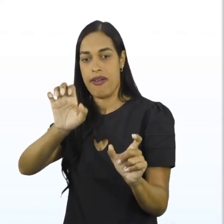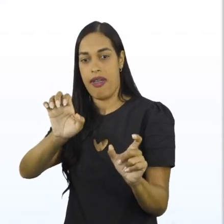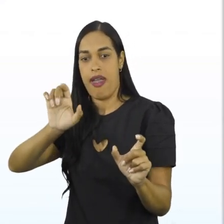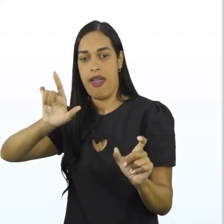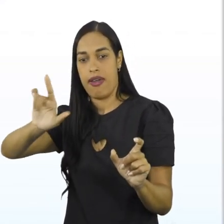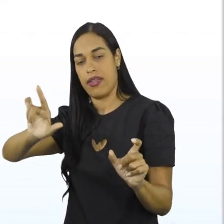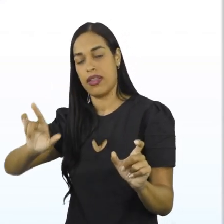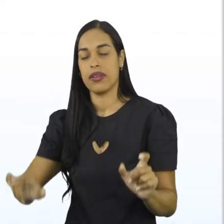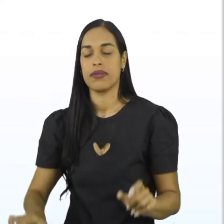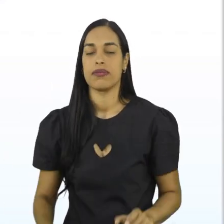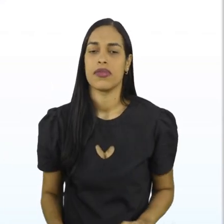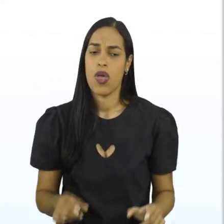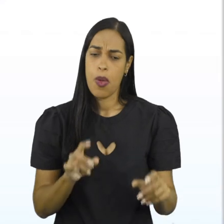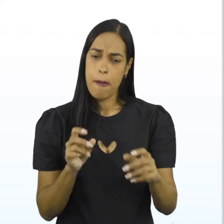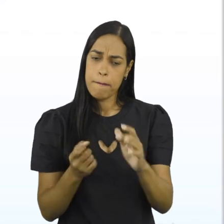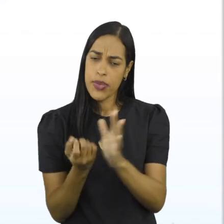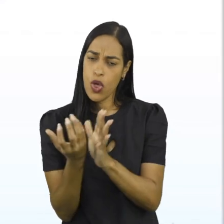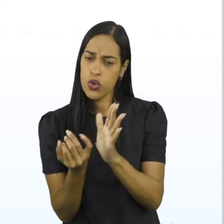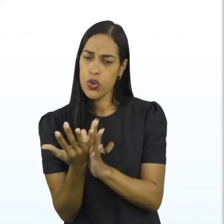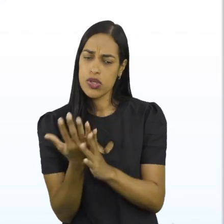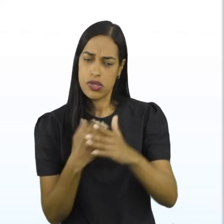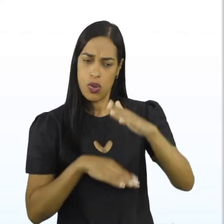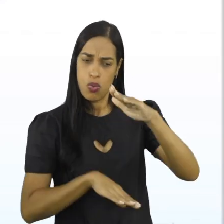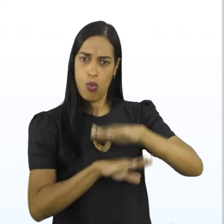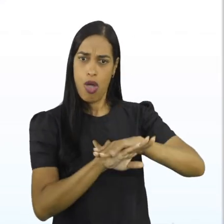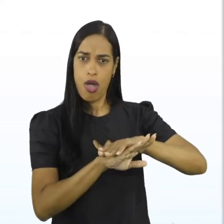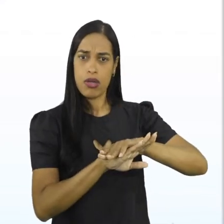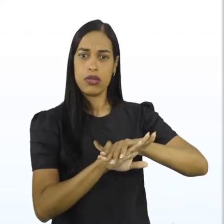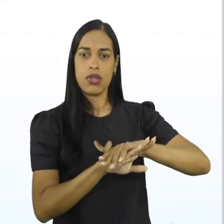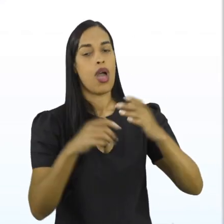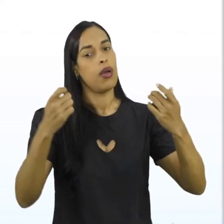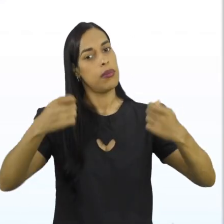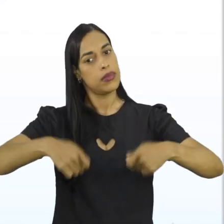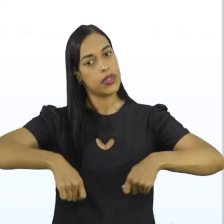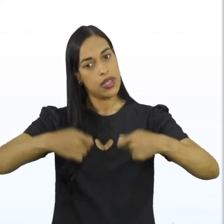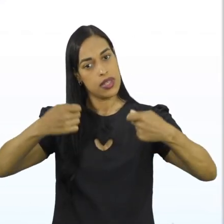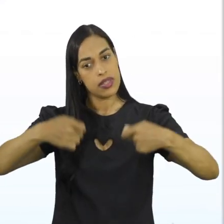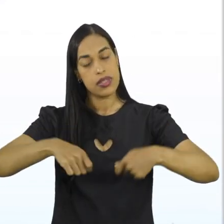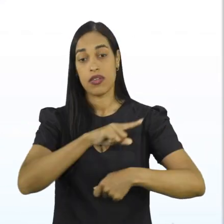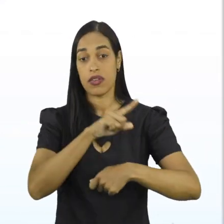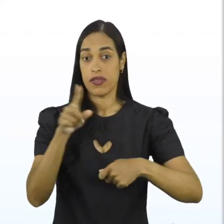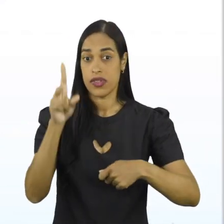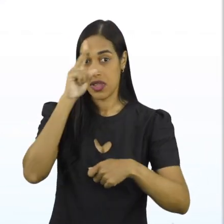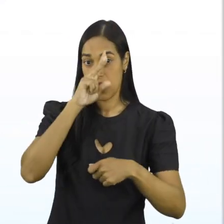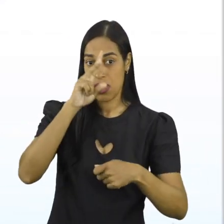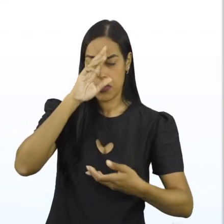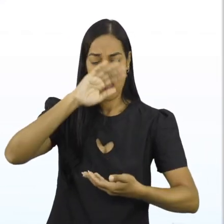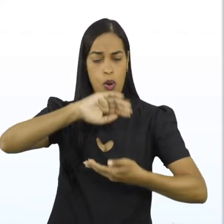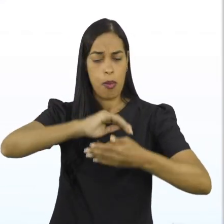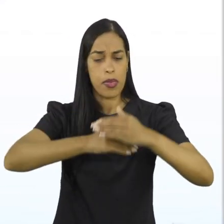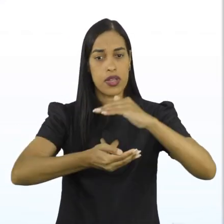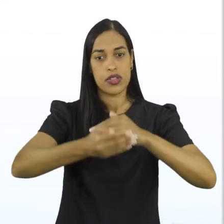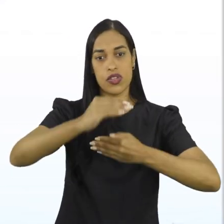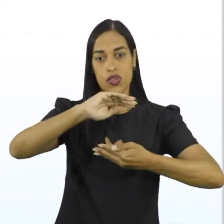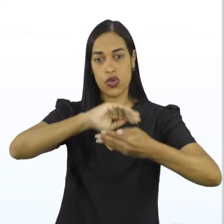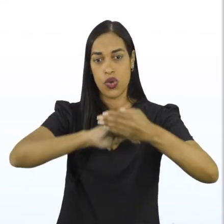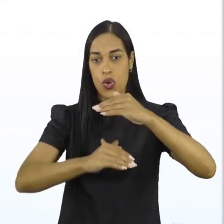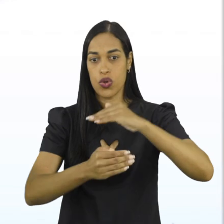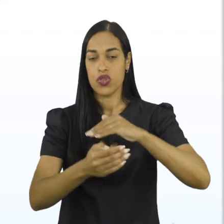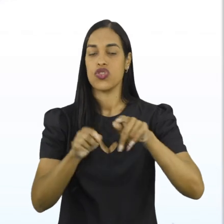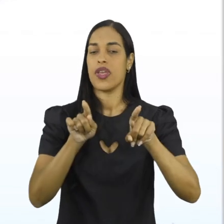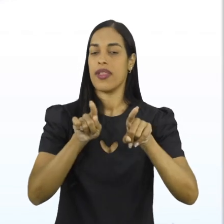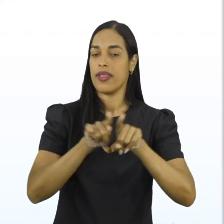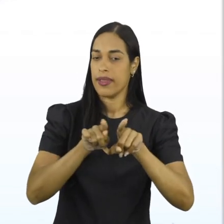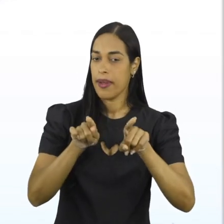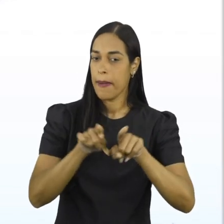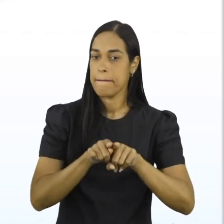e armazenar, ora, se produz e armazena, eu preciso que vocês não esqueçam que o complexo de Golgi ele também vai secretar. Ou